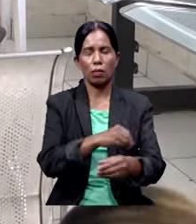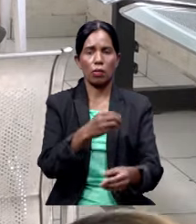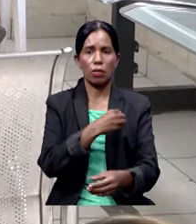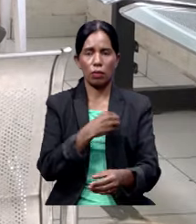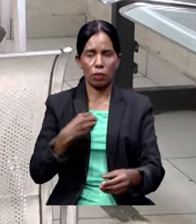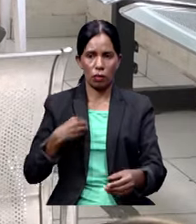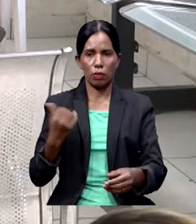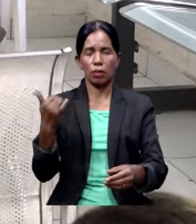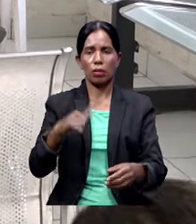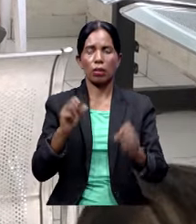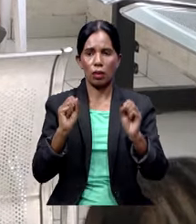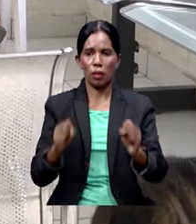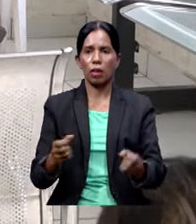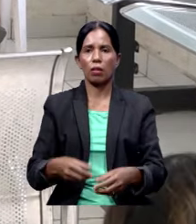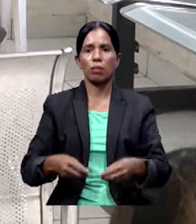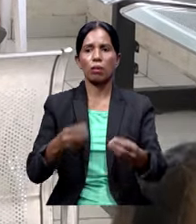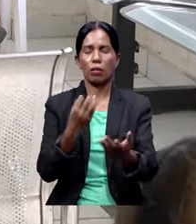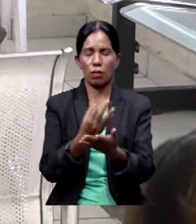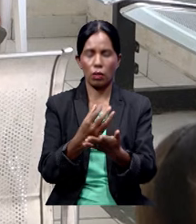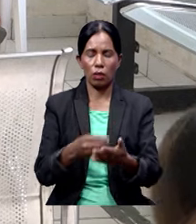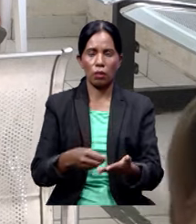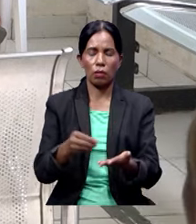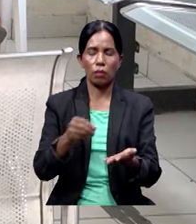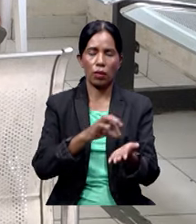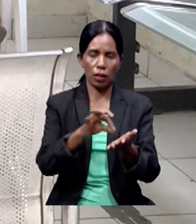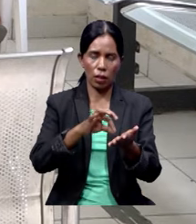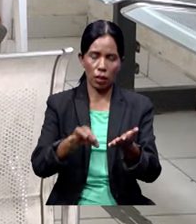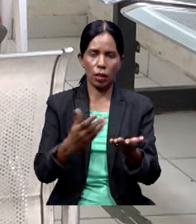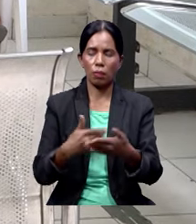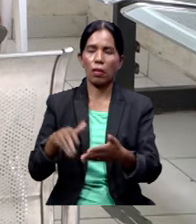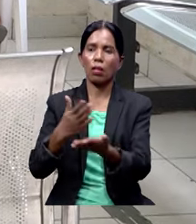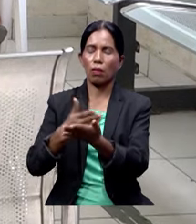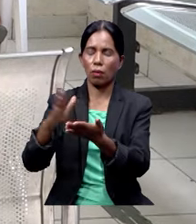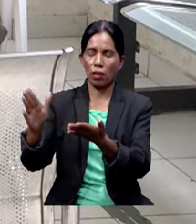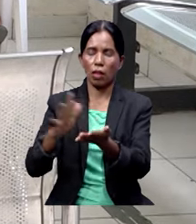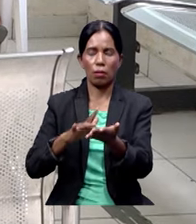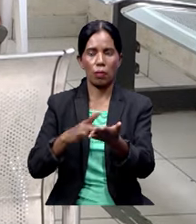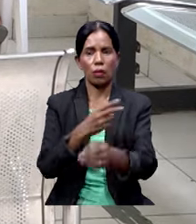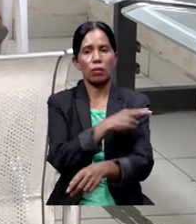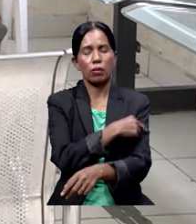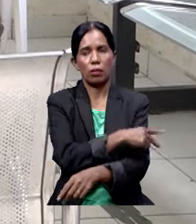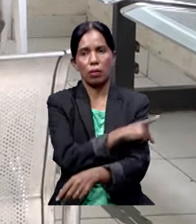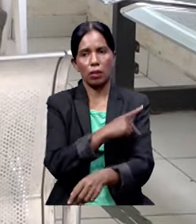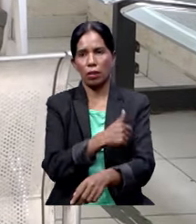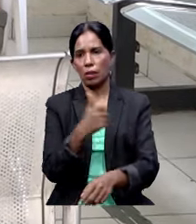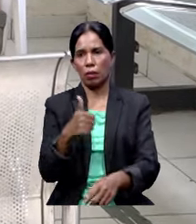sira, obrigado tem que for receita ba paciente sira, hodi so sai moro kusi clínica privado sira.